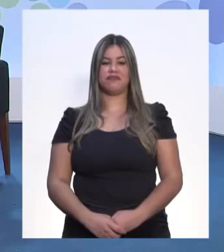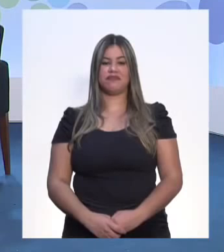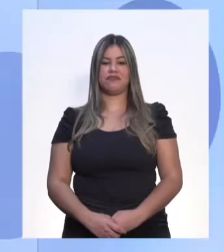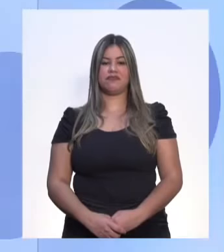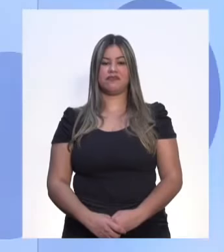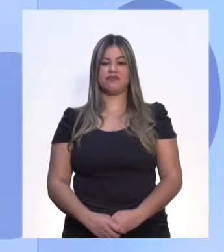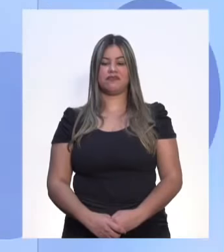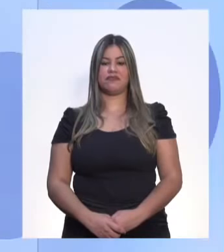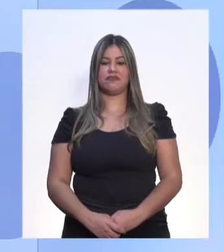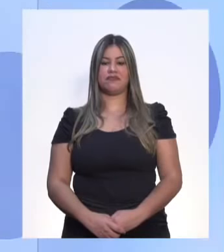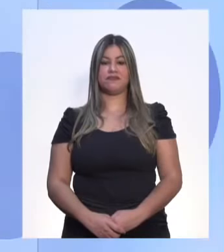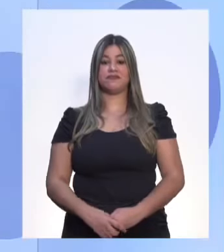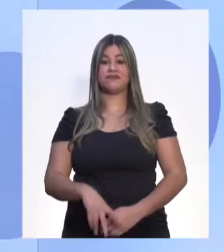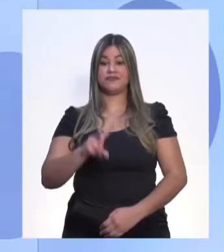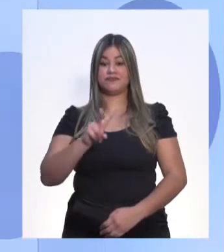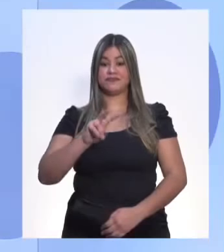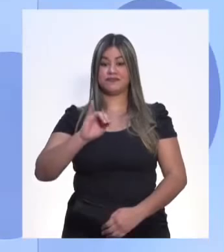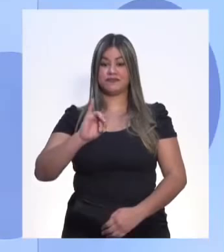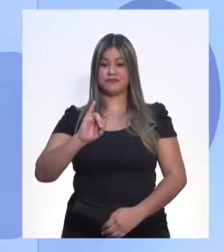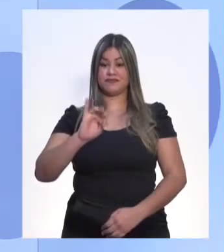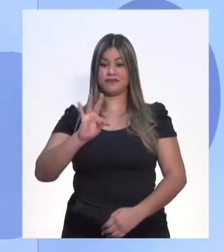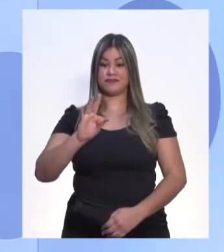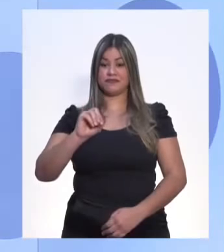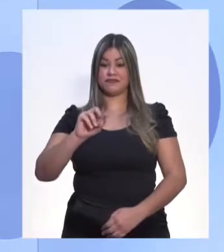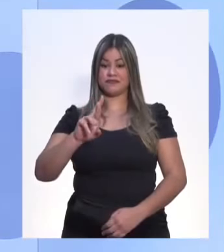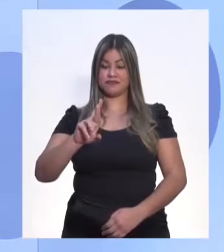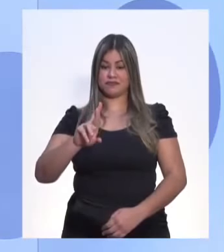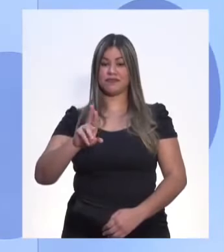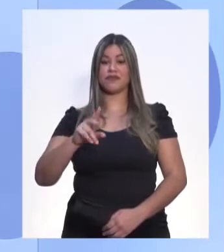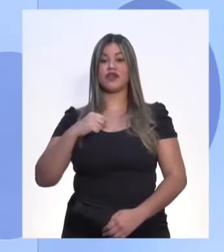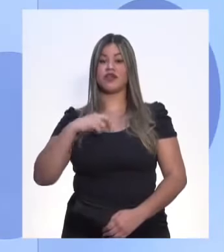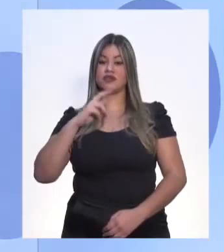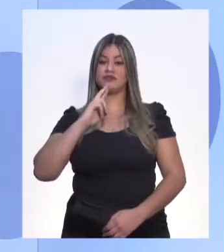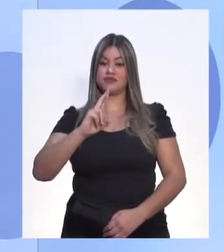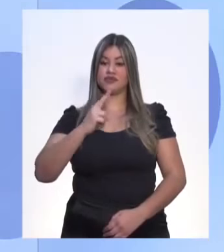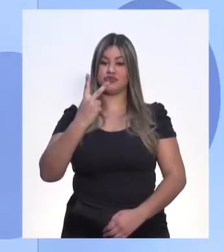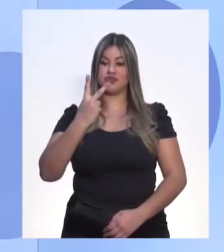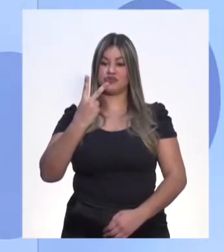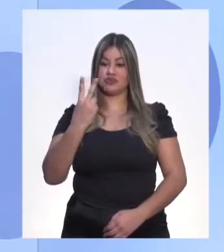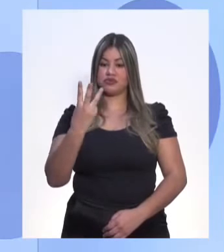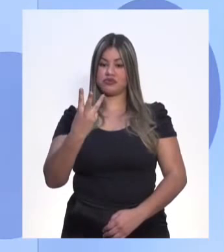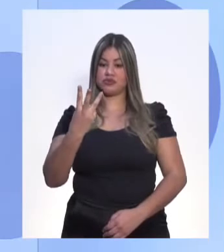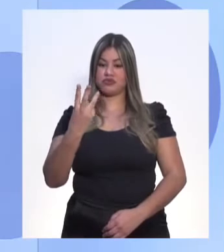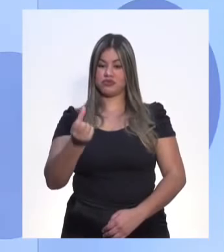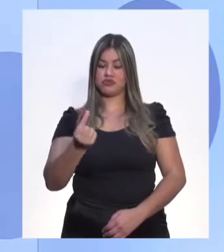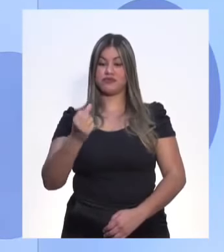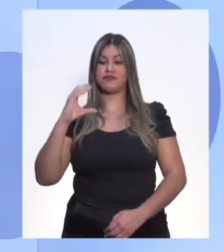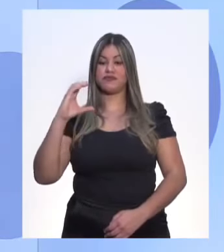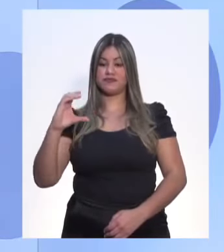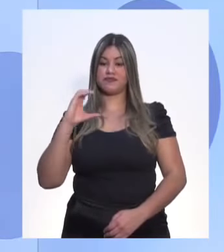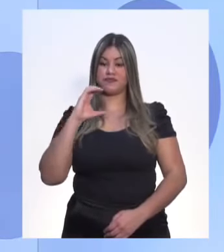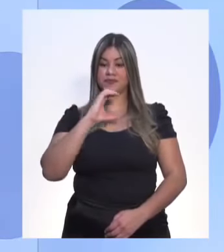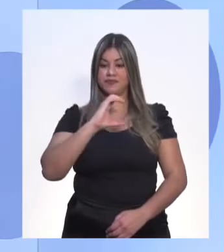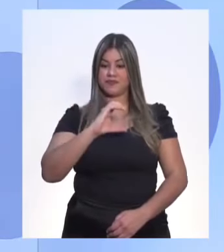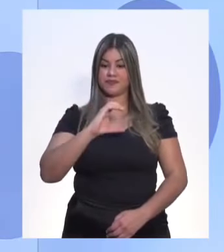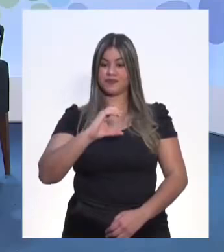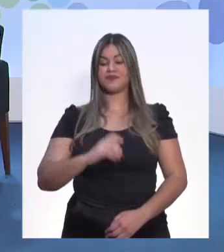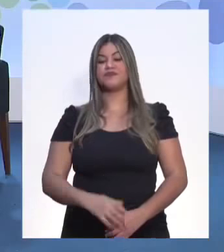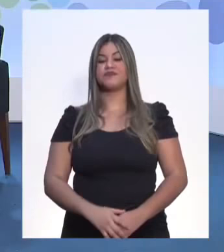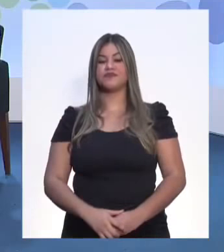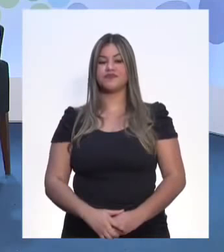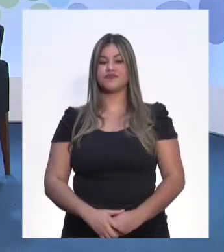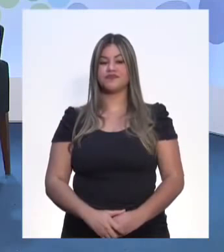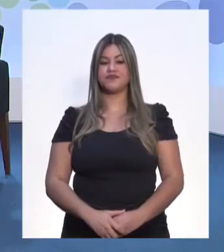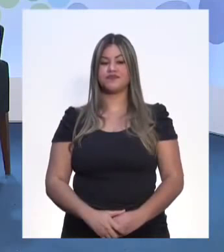colocou os três aí ele o segundo o número 236 os micos tá cê seca pegar